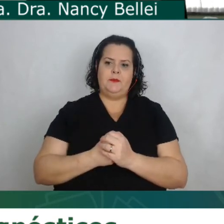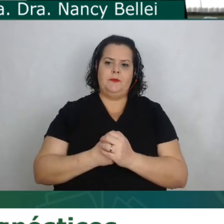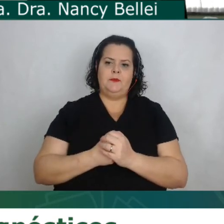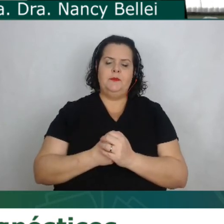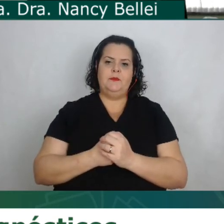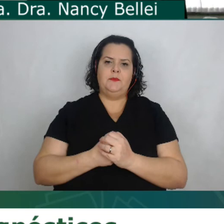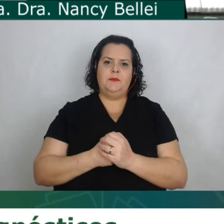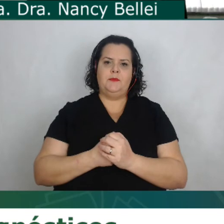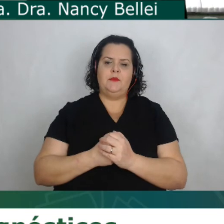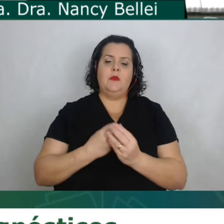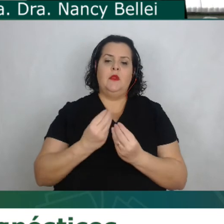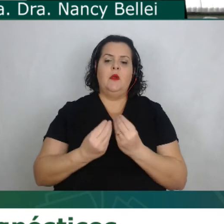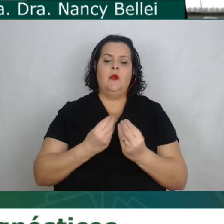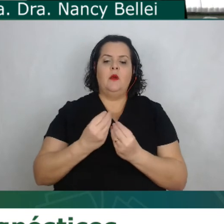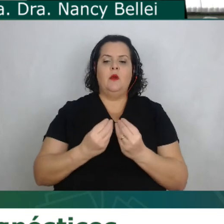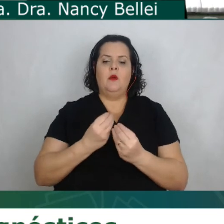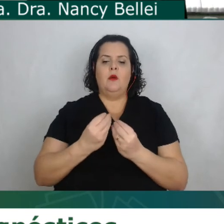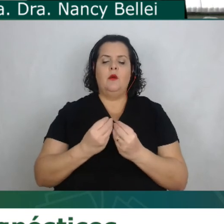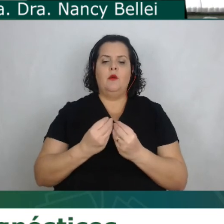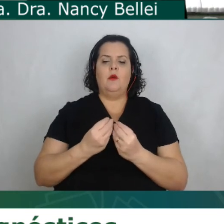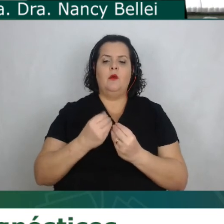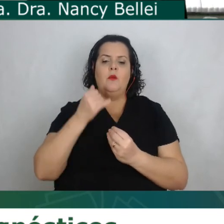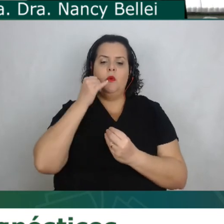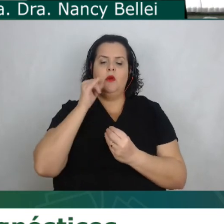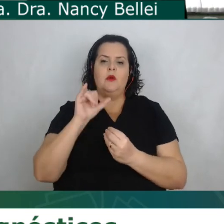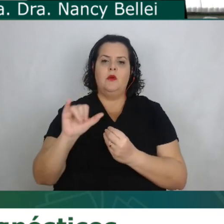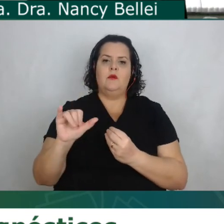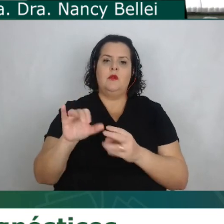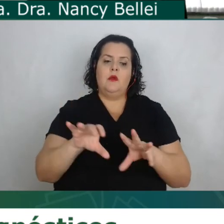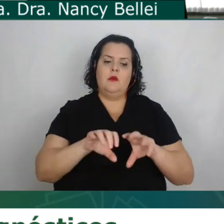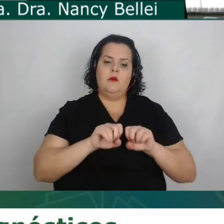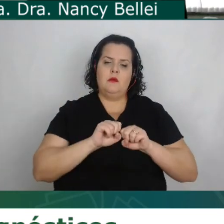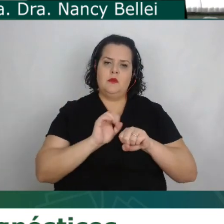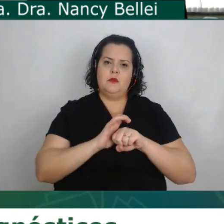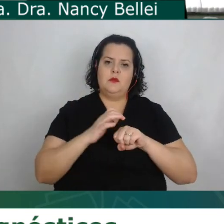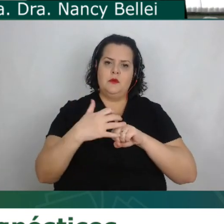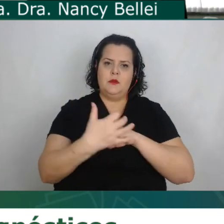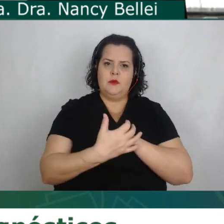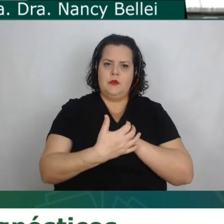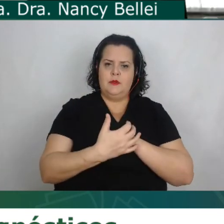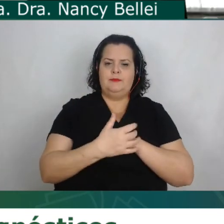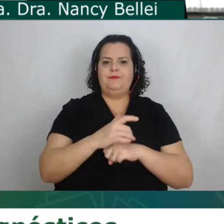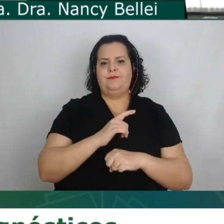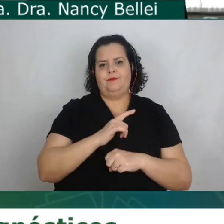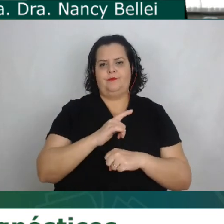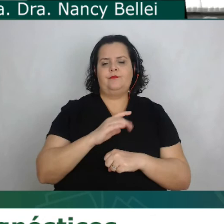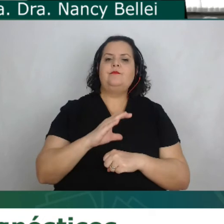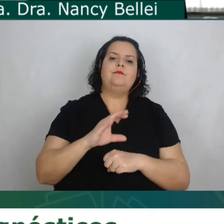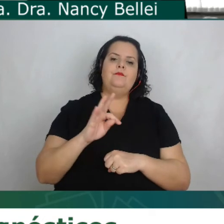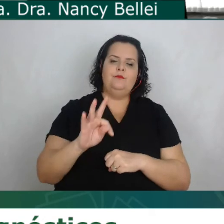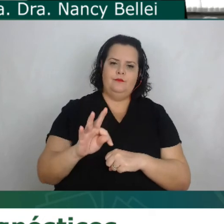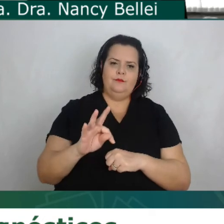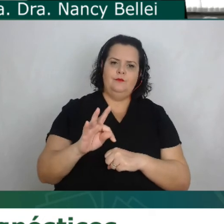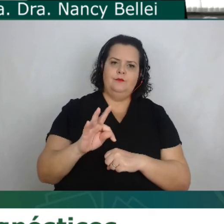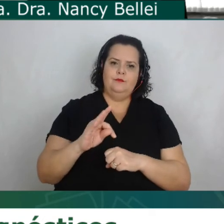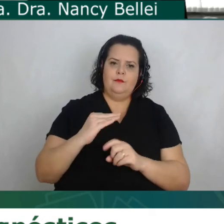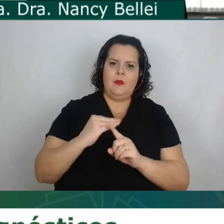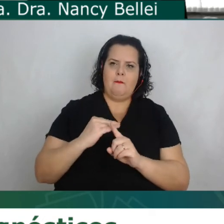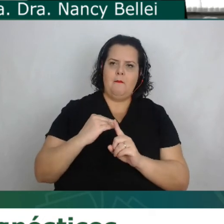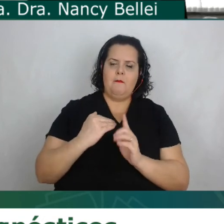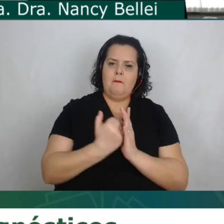paciente infectado que apresenta um CT alto, consequentemente baixa quantidade de vírus,